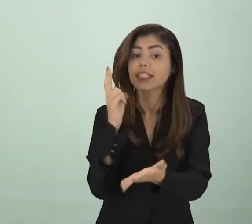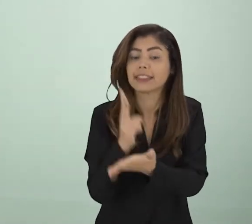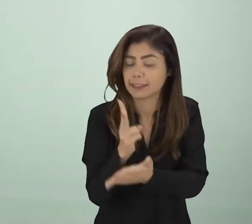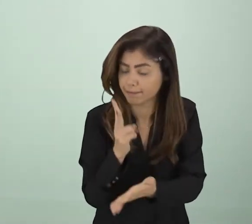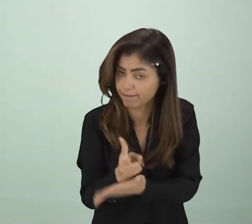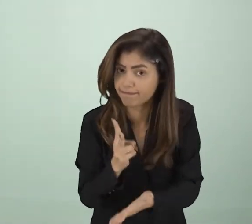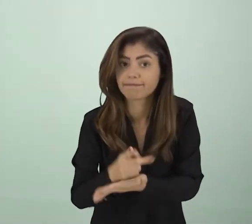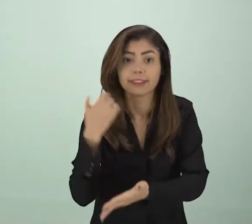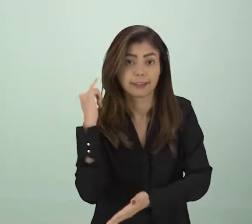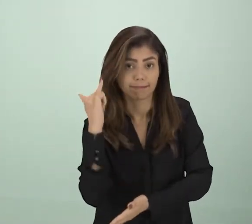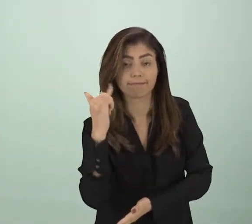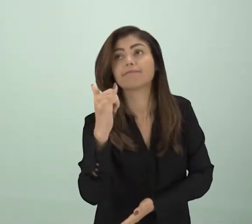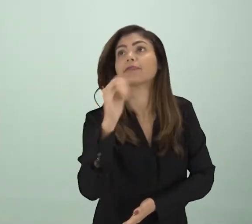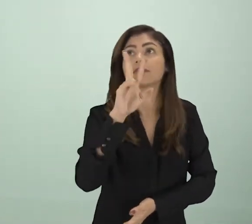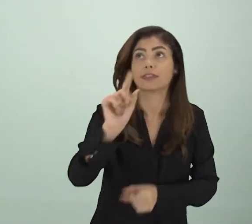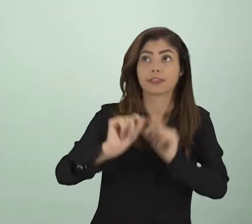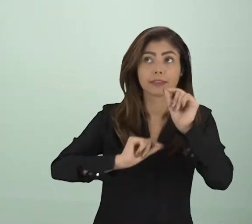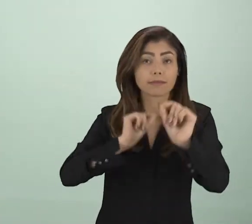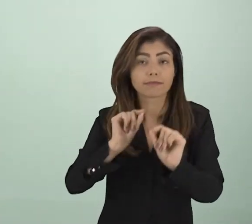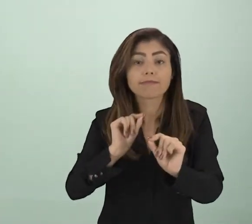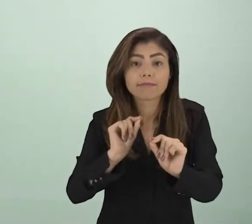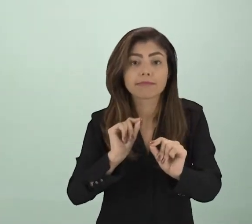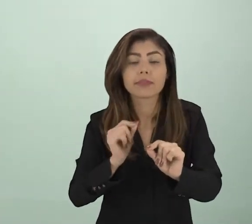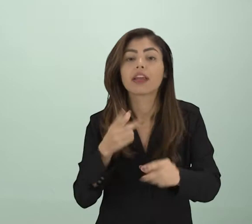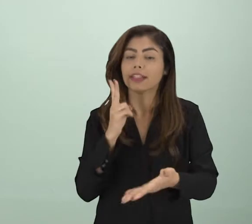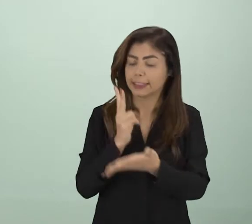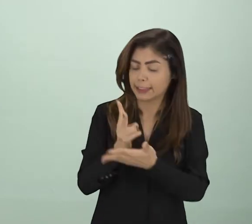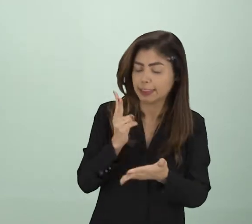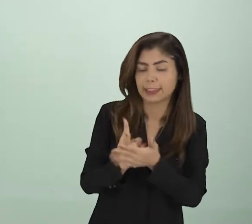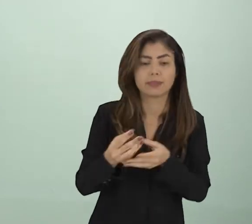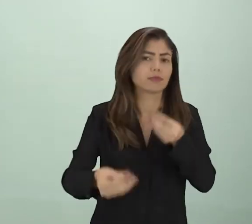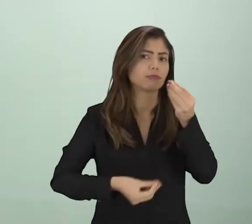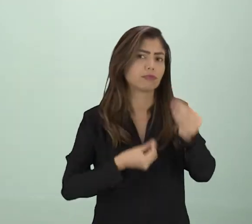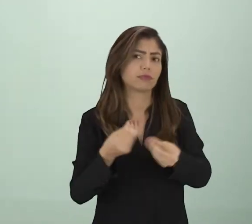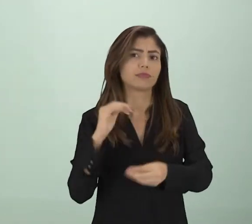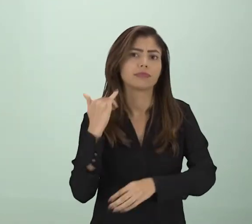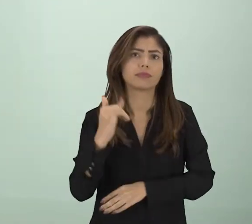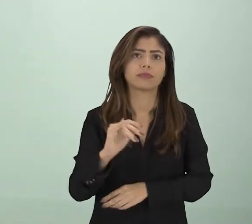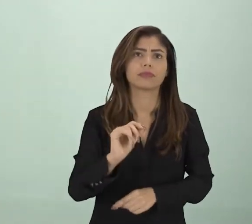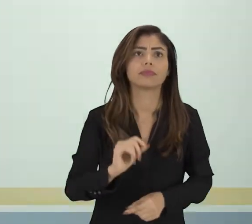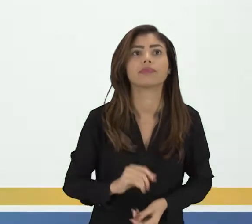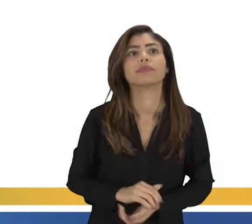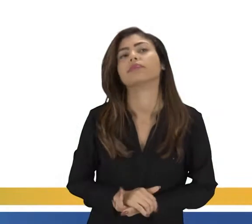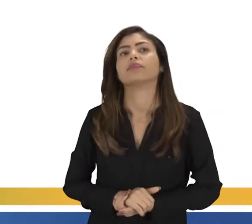essa energia, ela vai ter que fluir. Mas fluir de que maneira? Vamos lá.